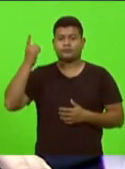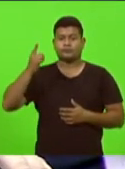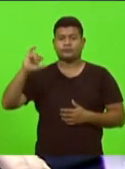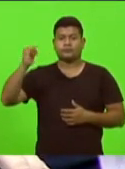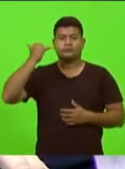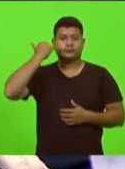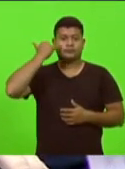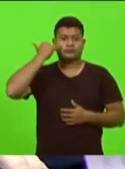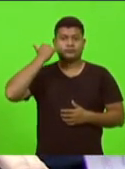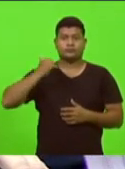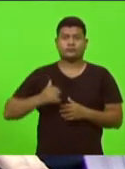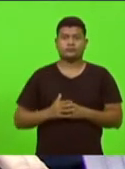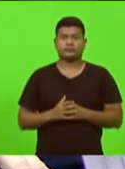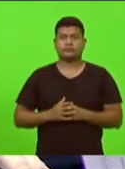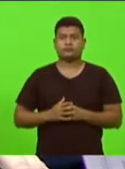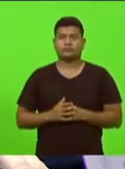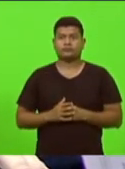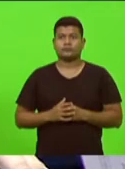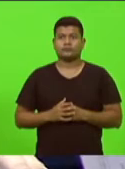Lopes.